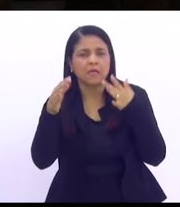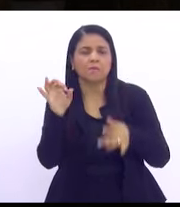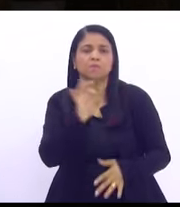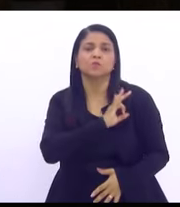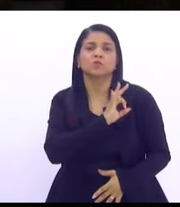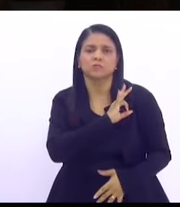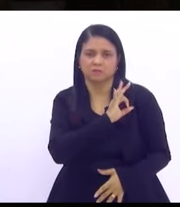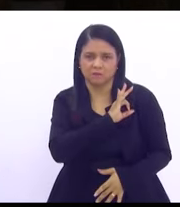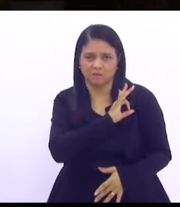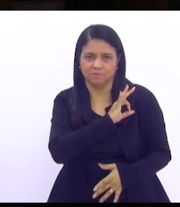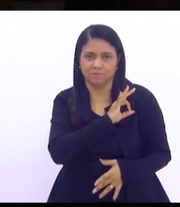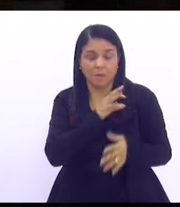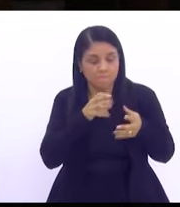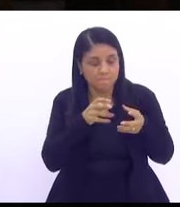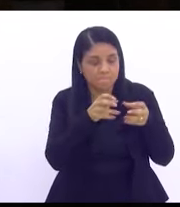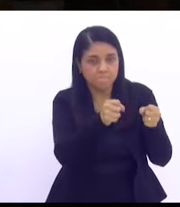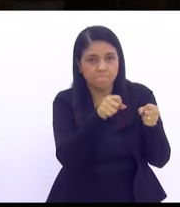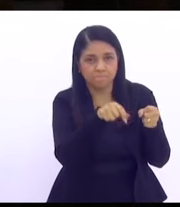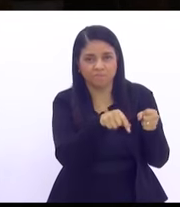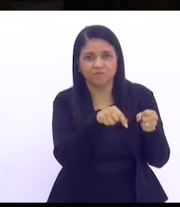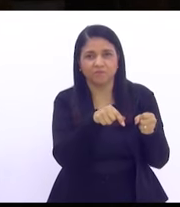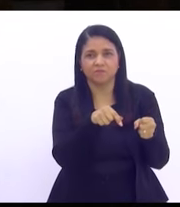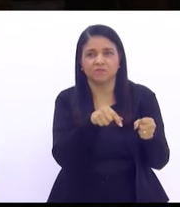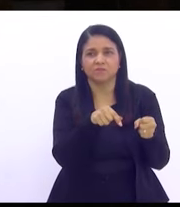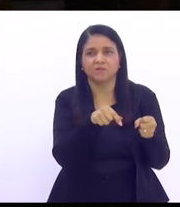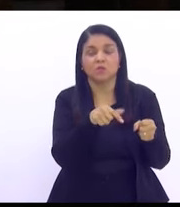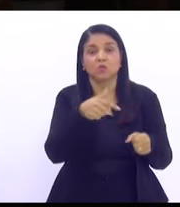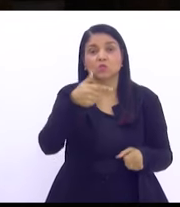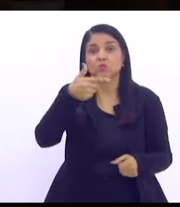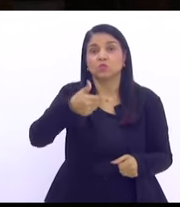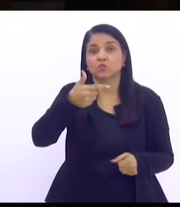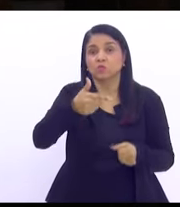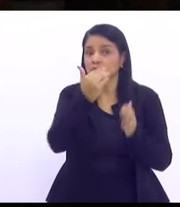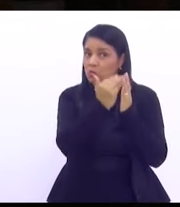presente. Prenderam, acho que o segundo da hierarquia ali na região.